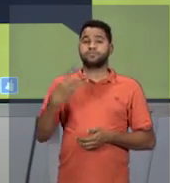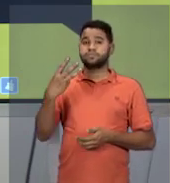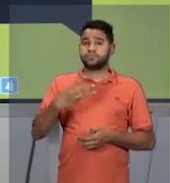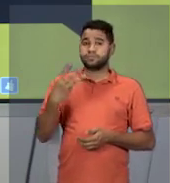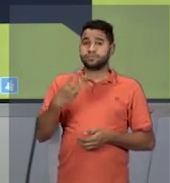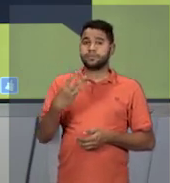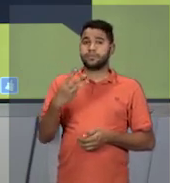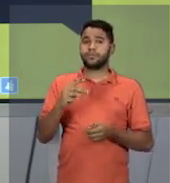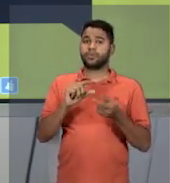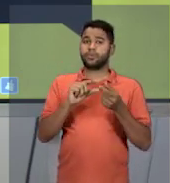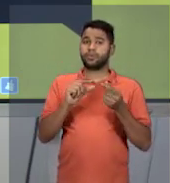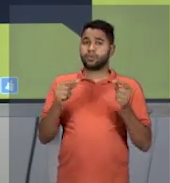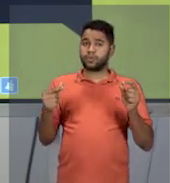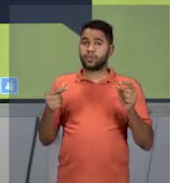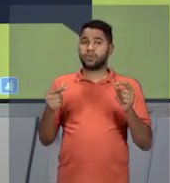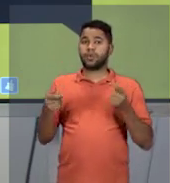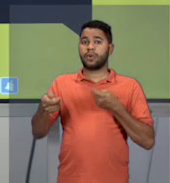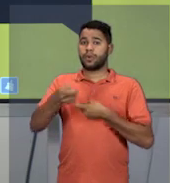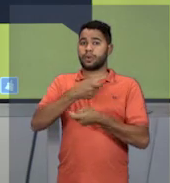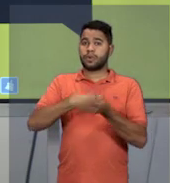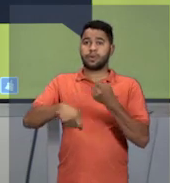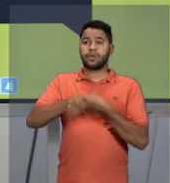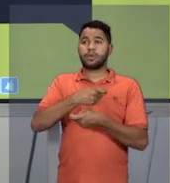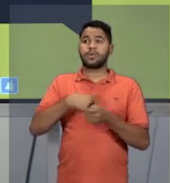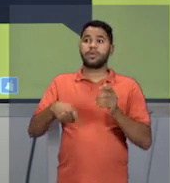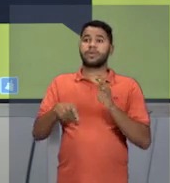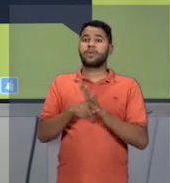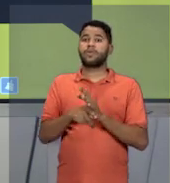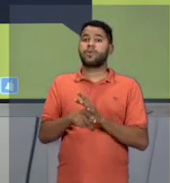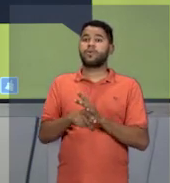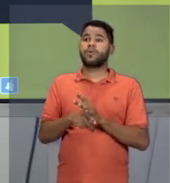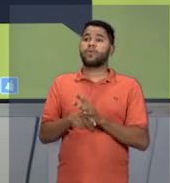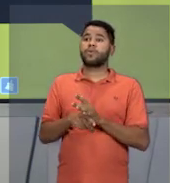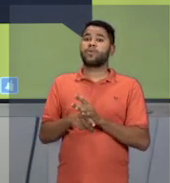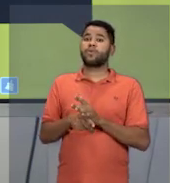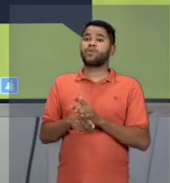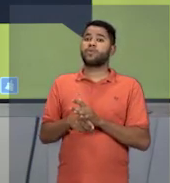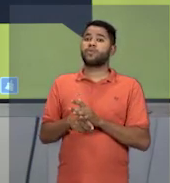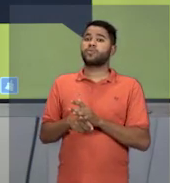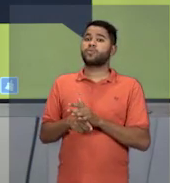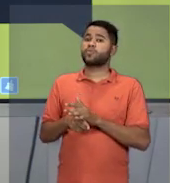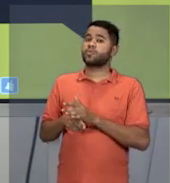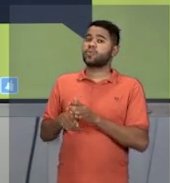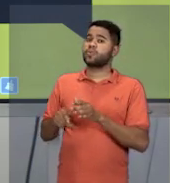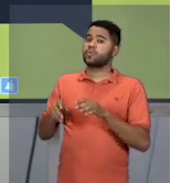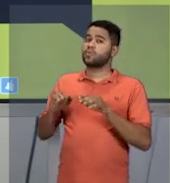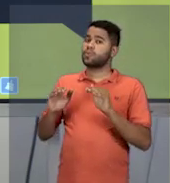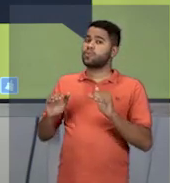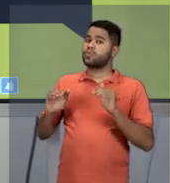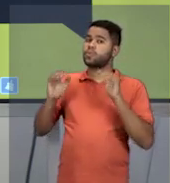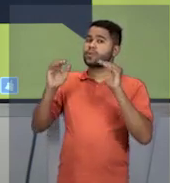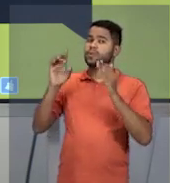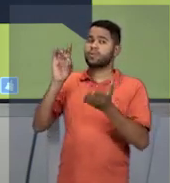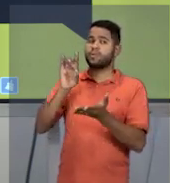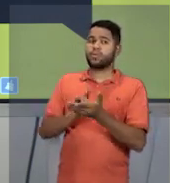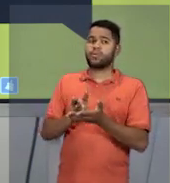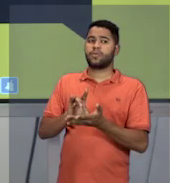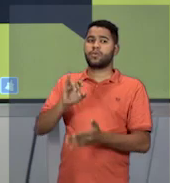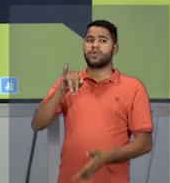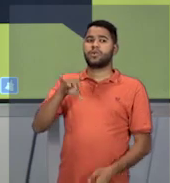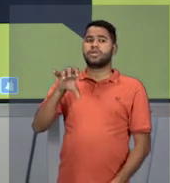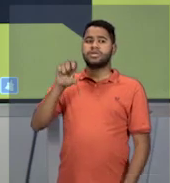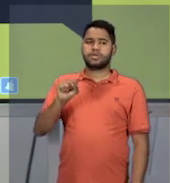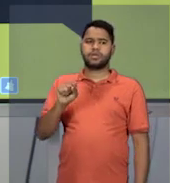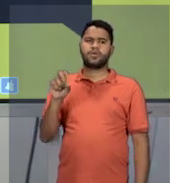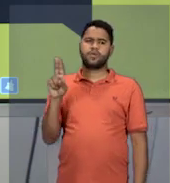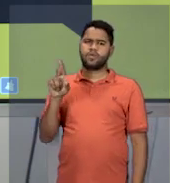Terceira estrutura administrativa era a estrutura do Conselho Real e Supremo das Índias. Como o